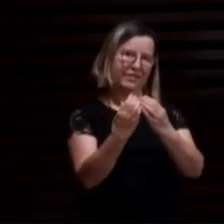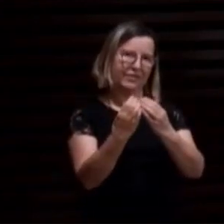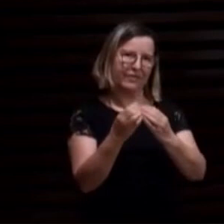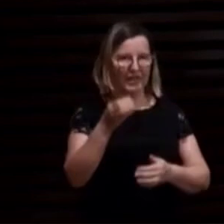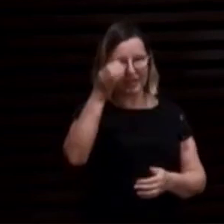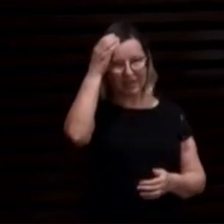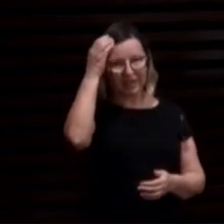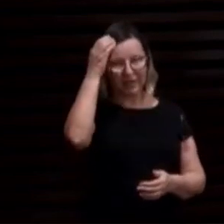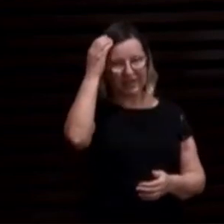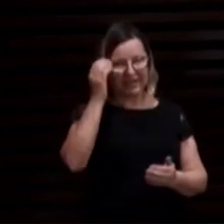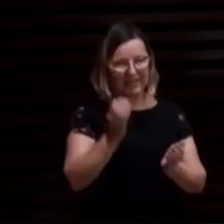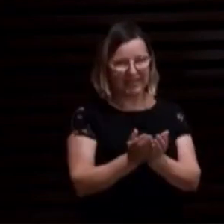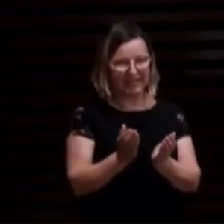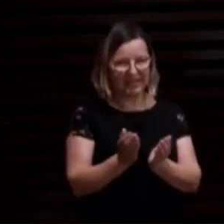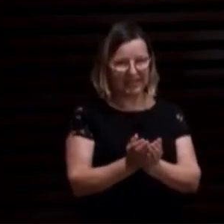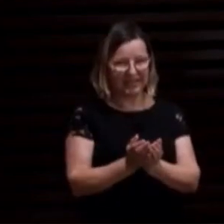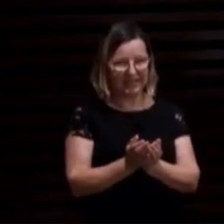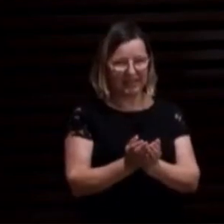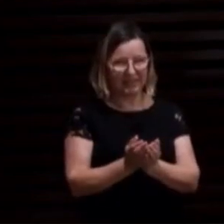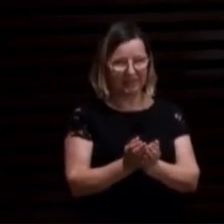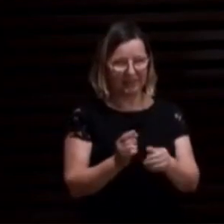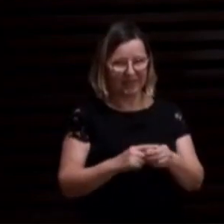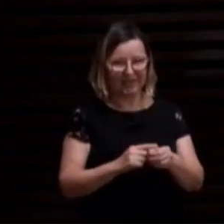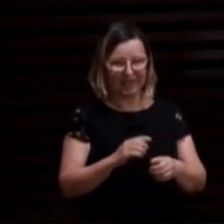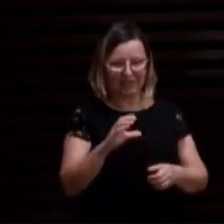consciência cristã em Campina Grande.